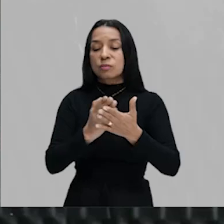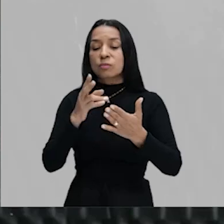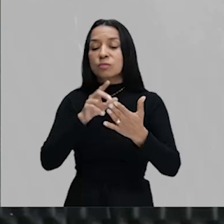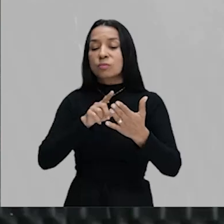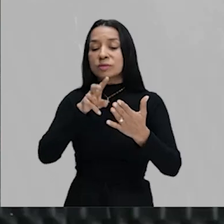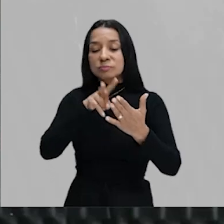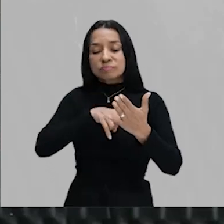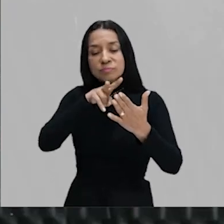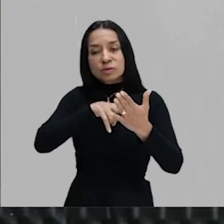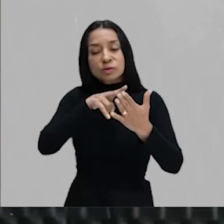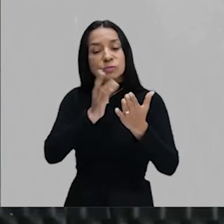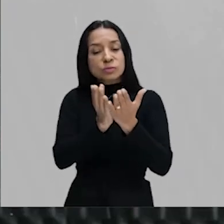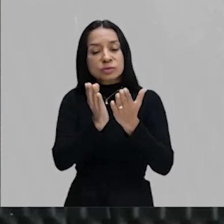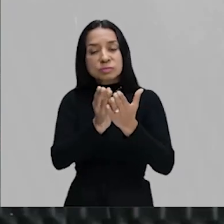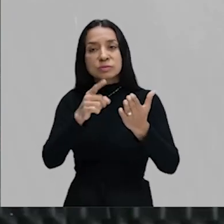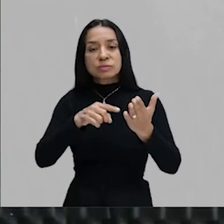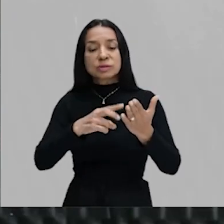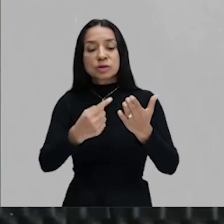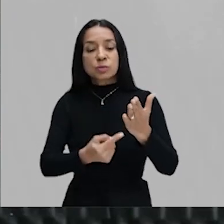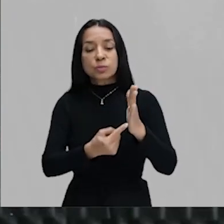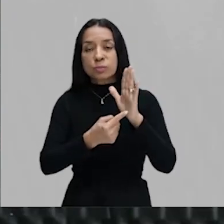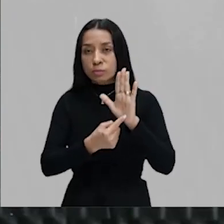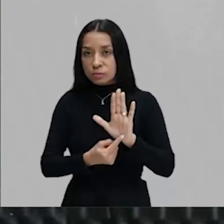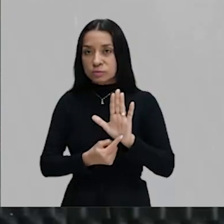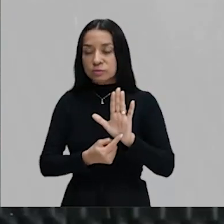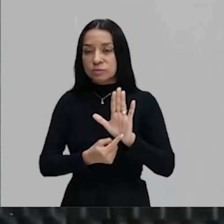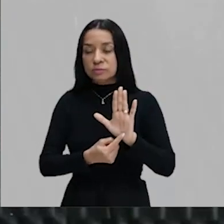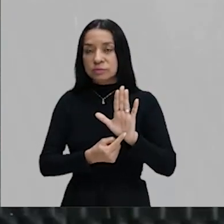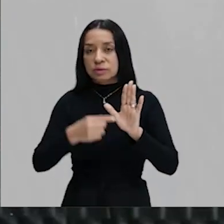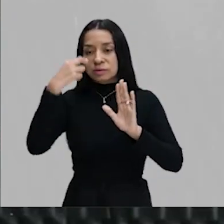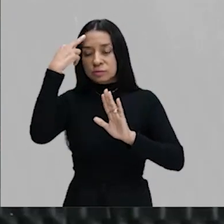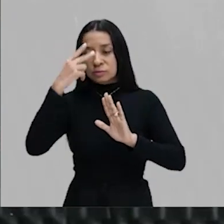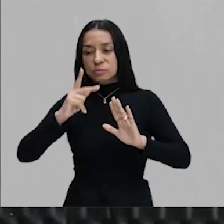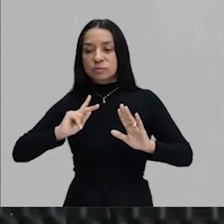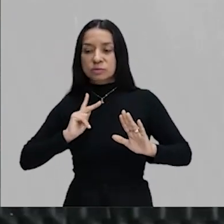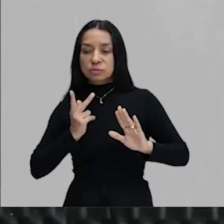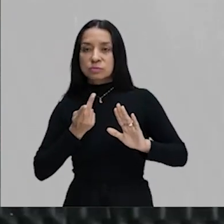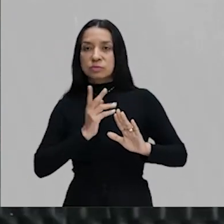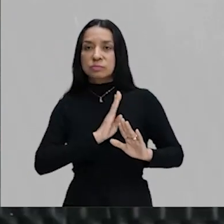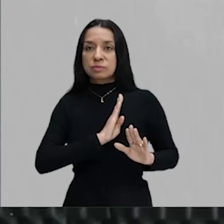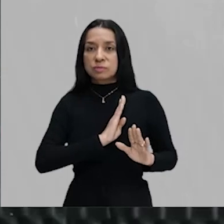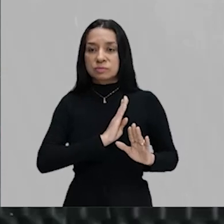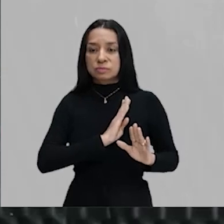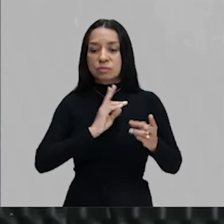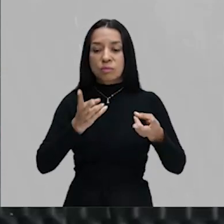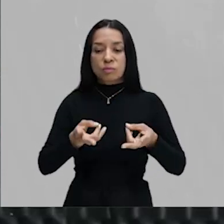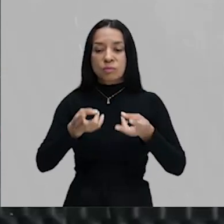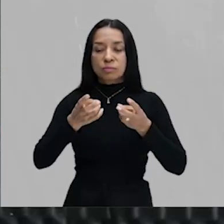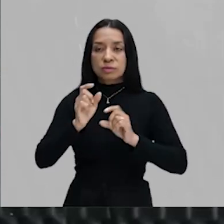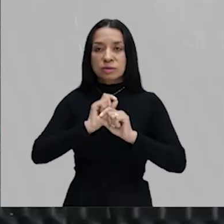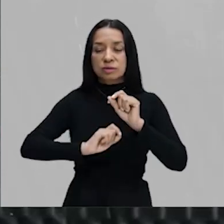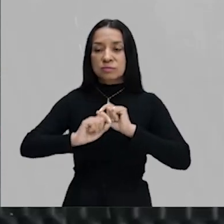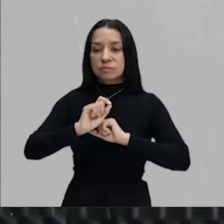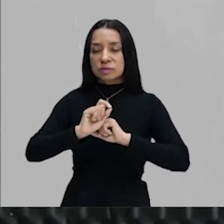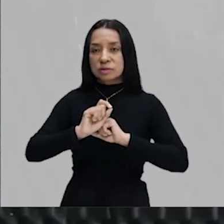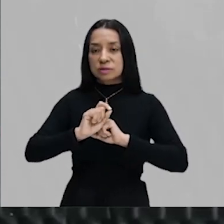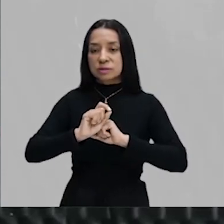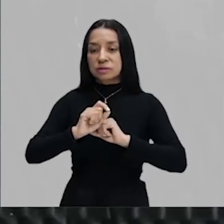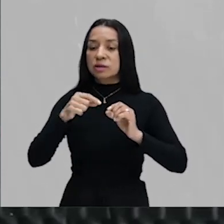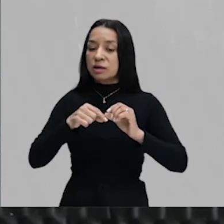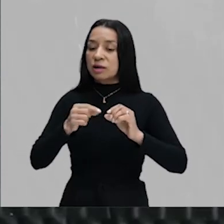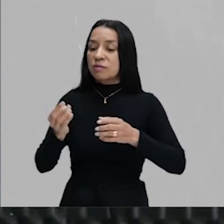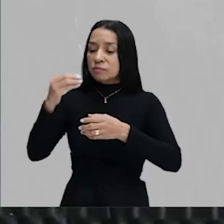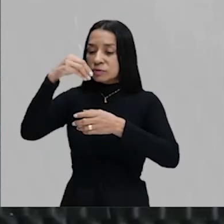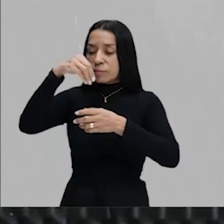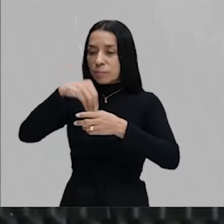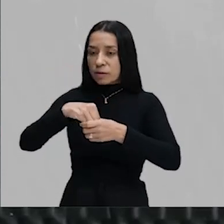vai nos mostrar a história dos hebreus. Observe que essas considerações, inclusive, elas são parte do ofício dos